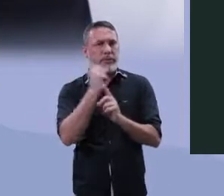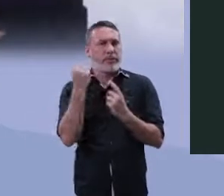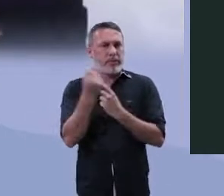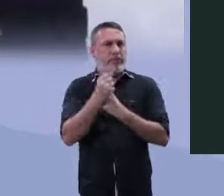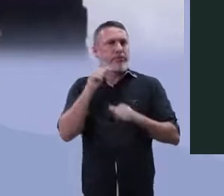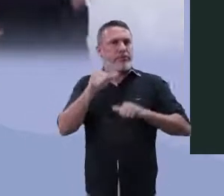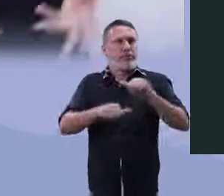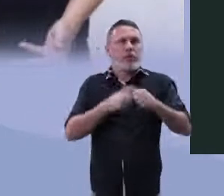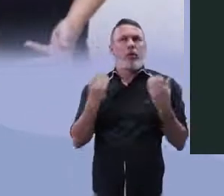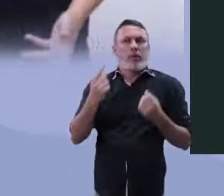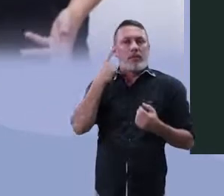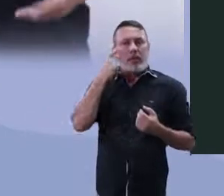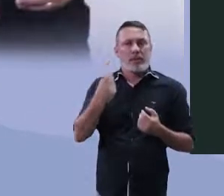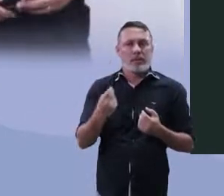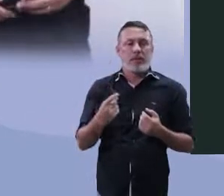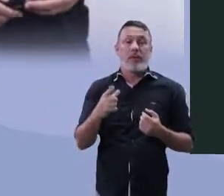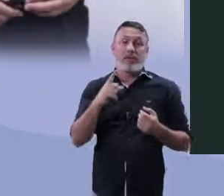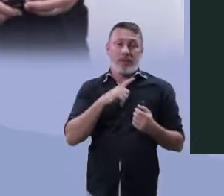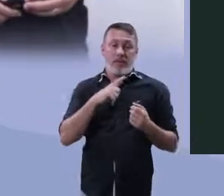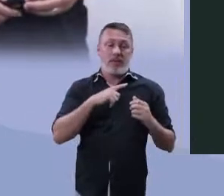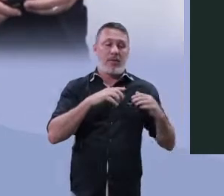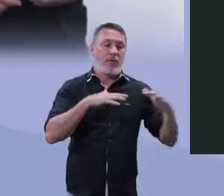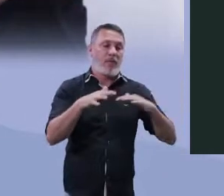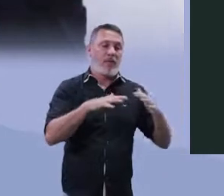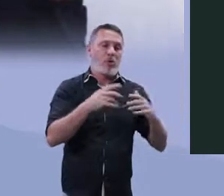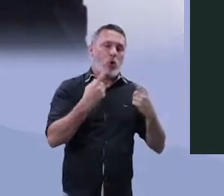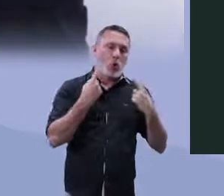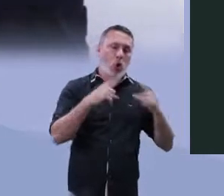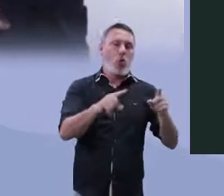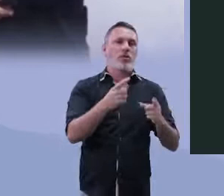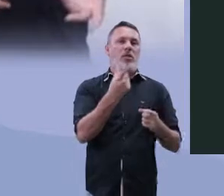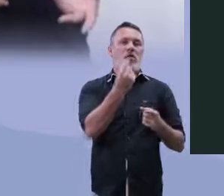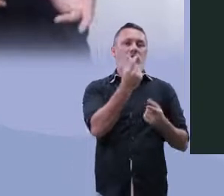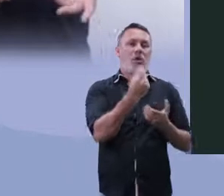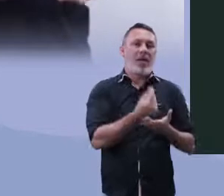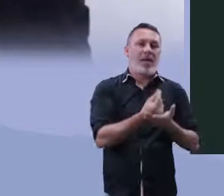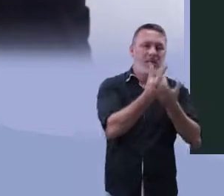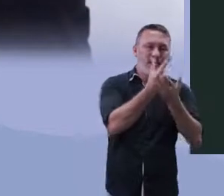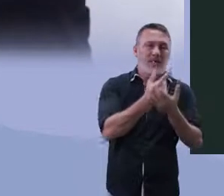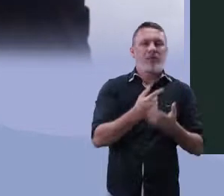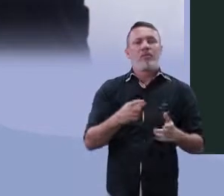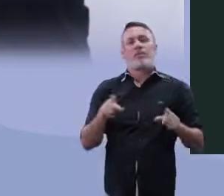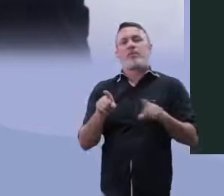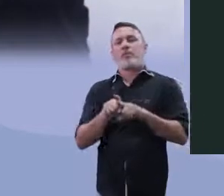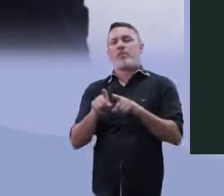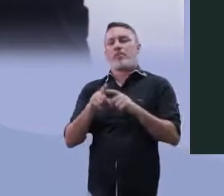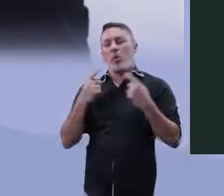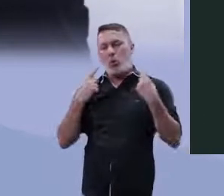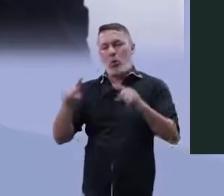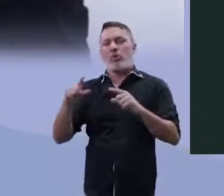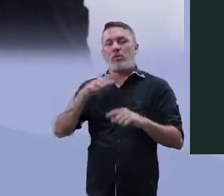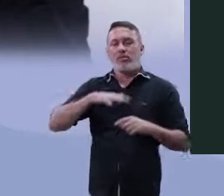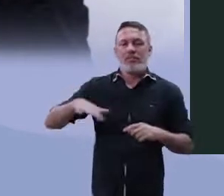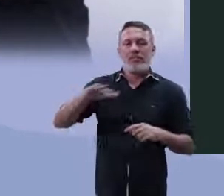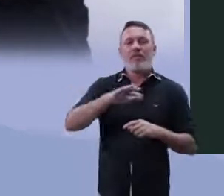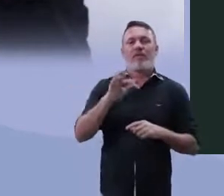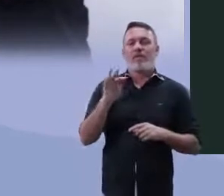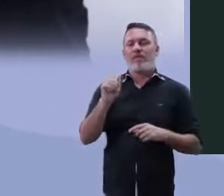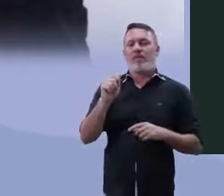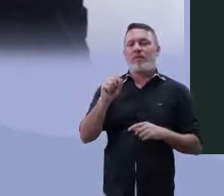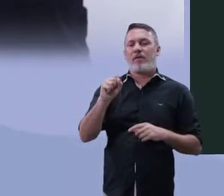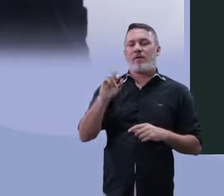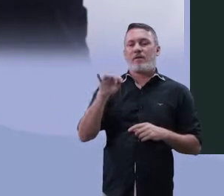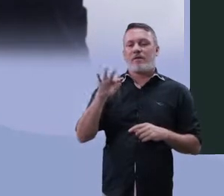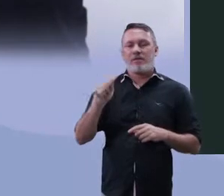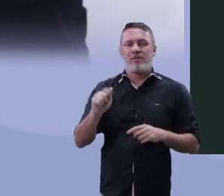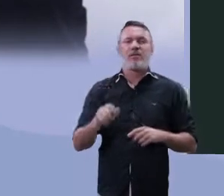sociedade. Né? Então, nós temos os movimentos anticapitalistas e antifascistas. Né? Então, no caso do movimento anticapitalista,